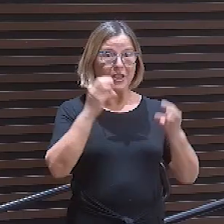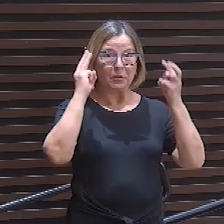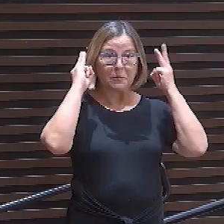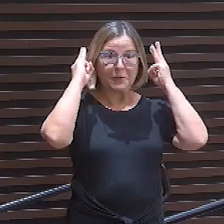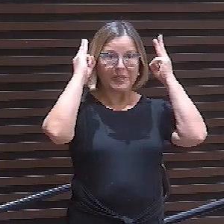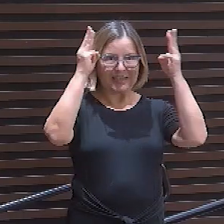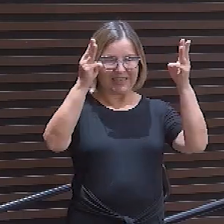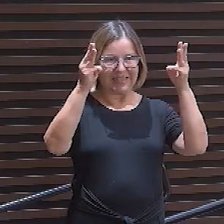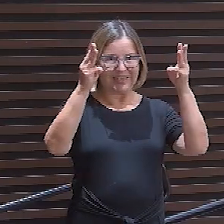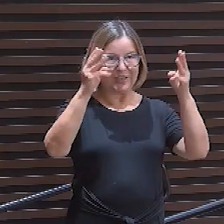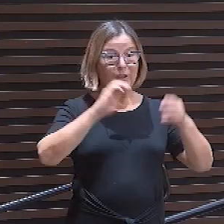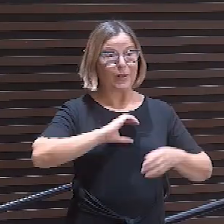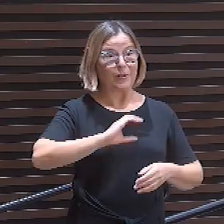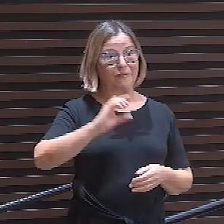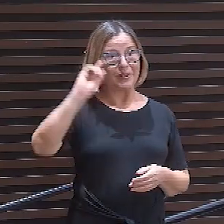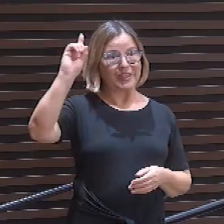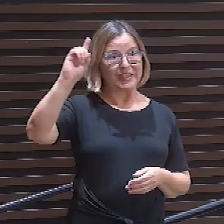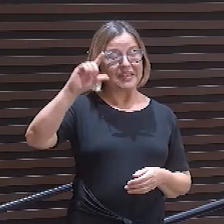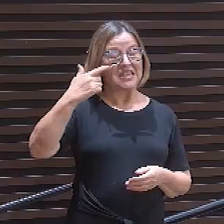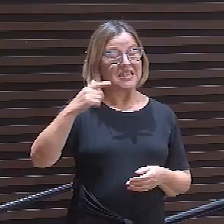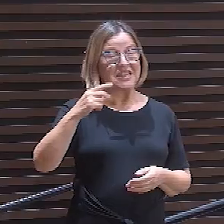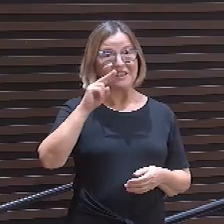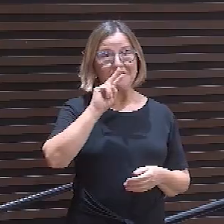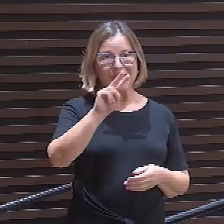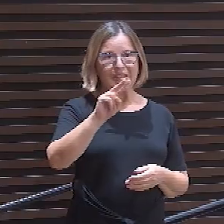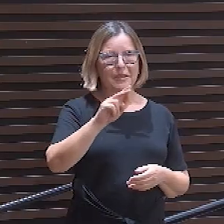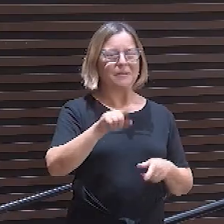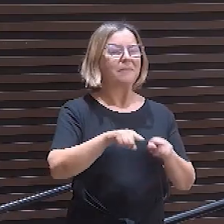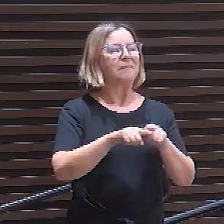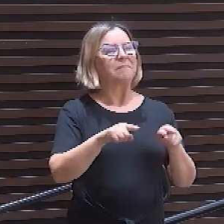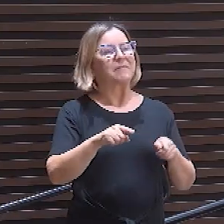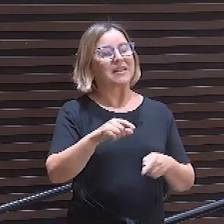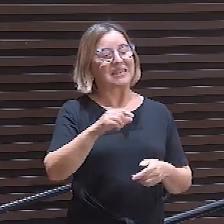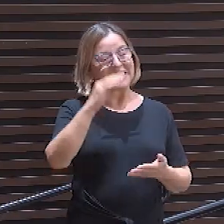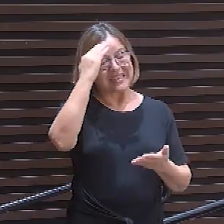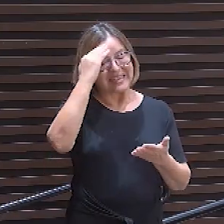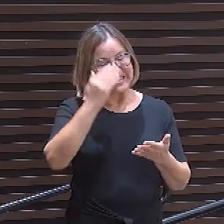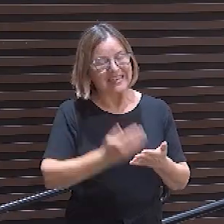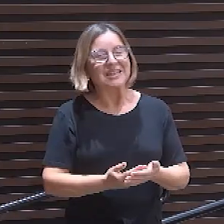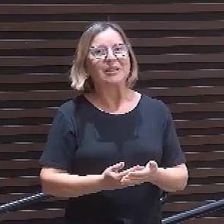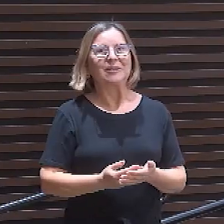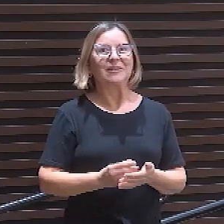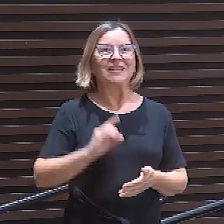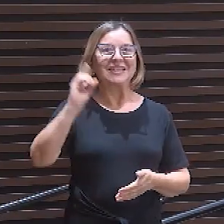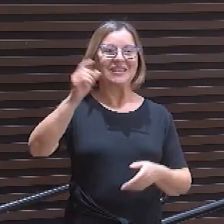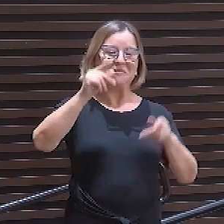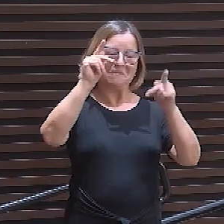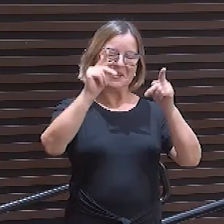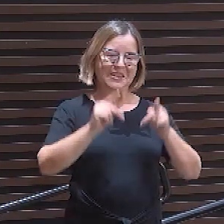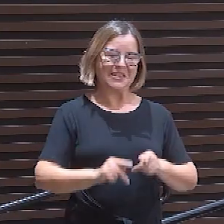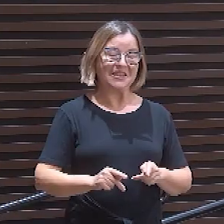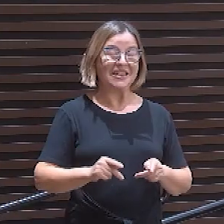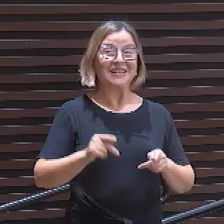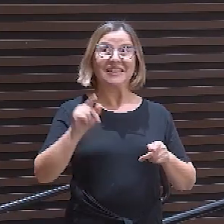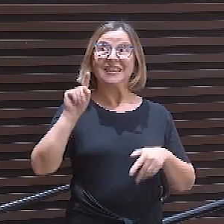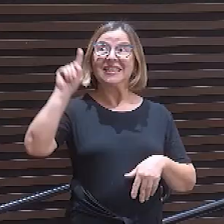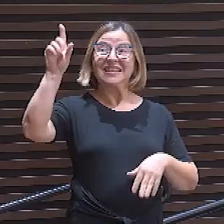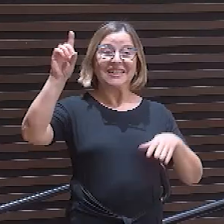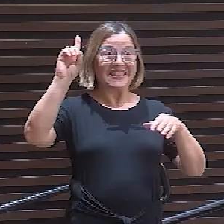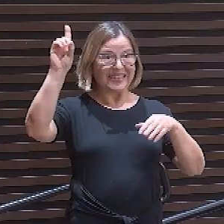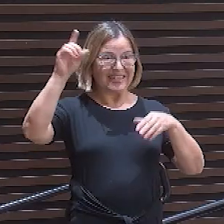vê-lo, mas sabendo que Ele está presente e fiel em cumprir as suas promessas.